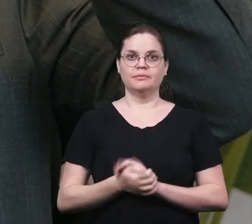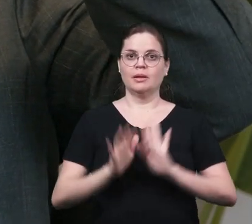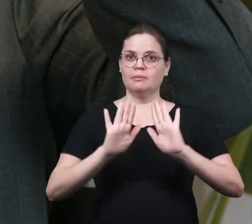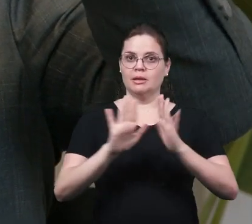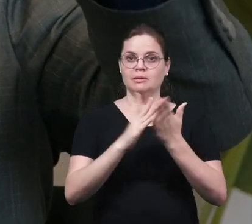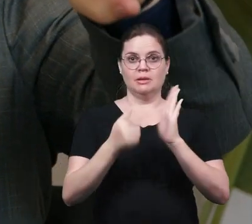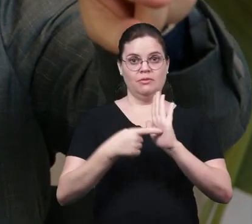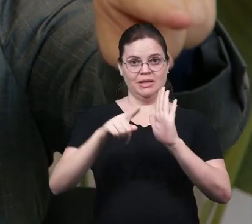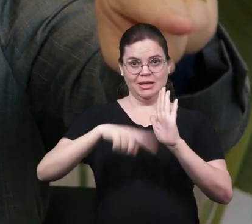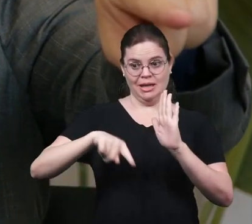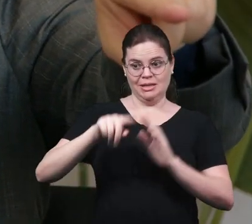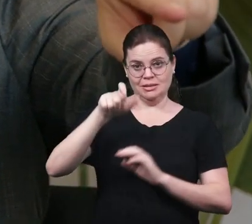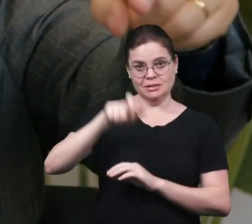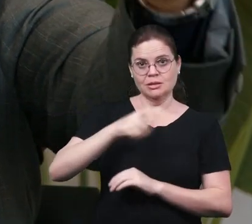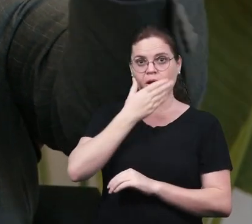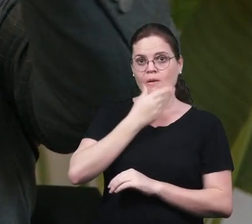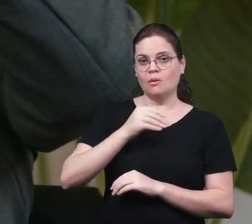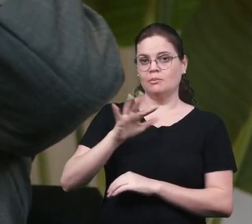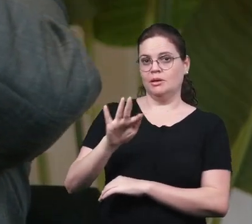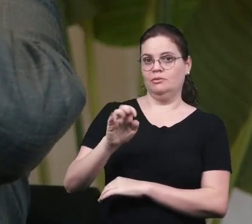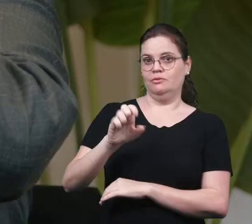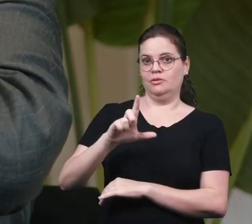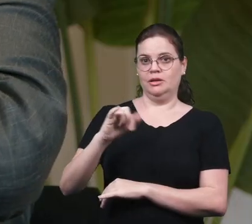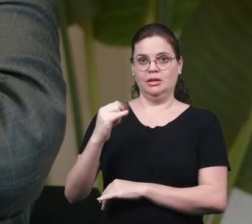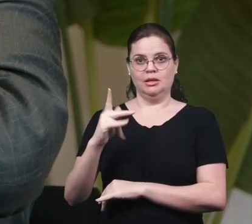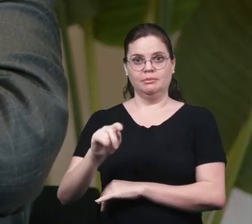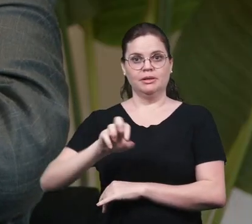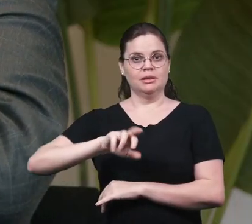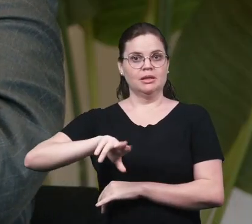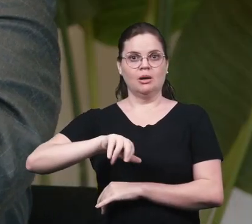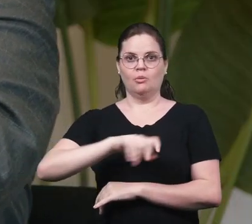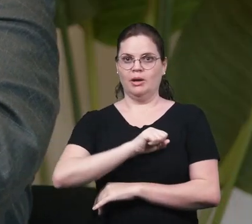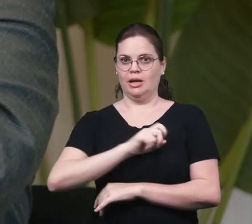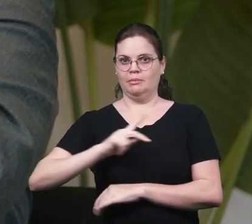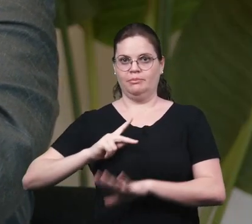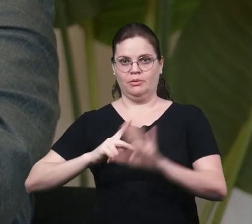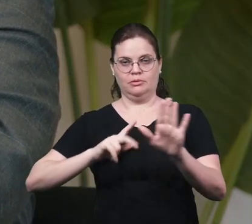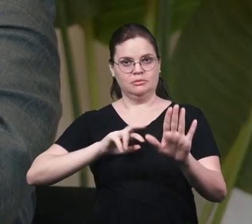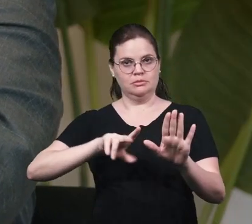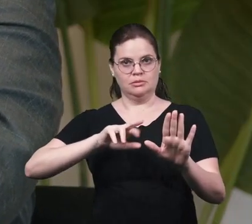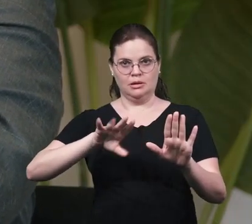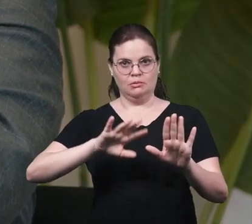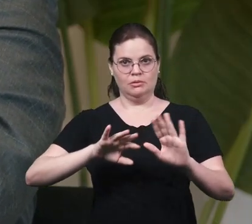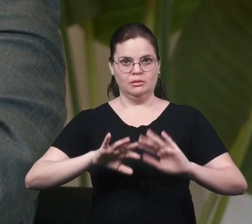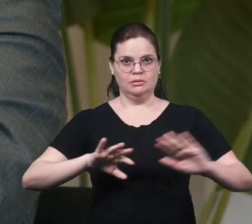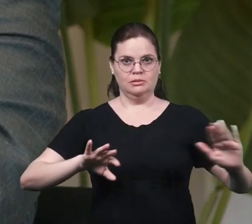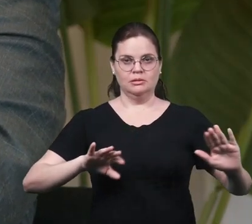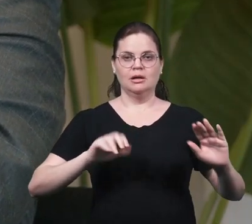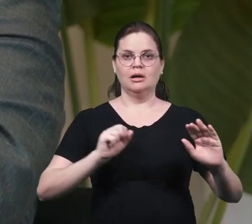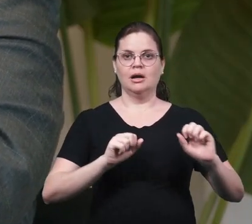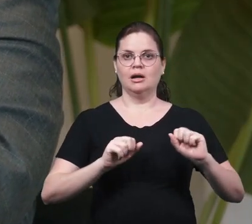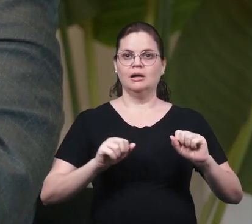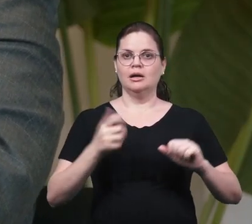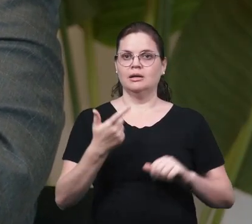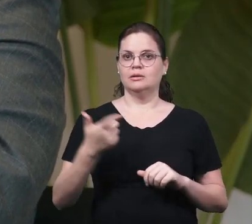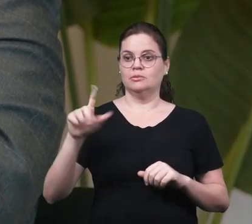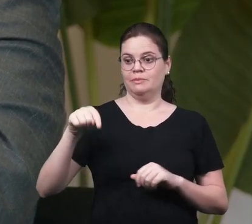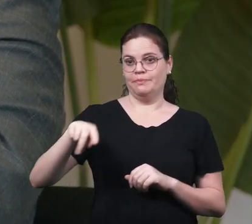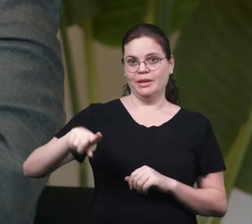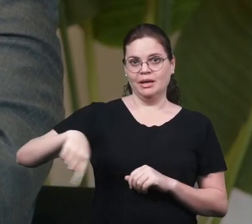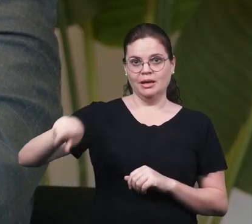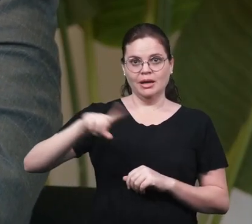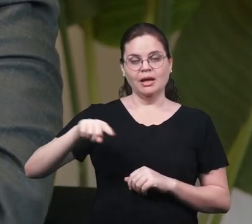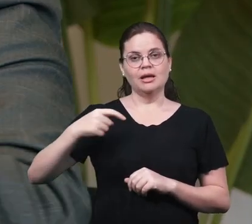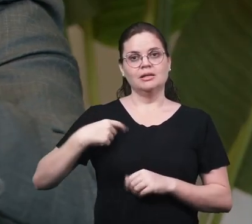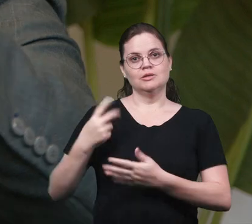palavra cita que esse Filipe, que não era apóstolo, porque segundo Atos 8:1, os apóstolos permaneceram em